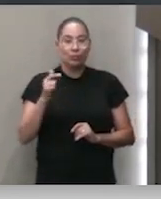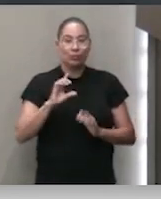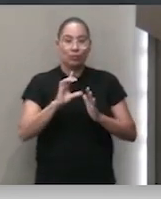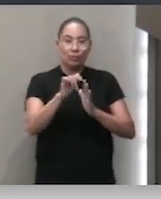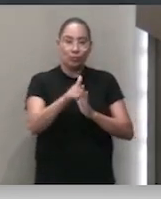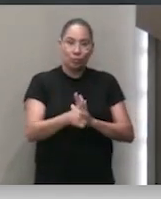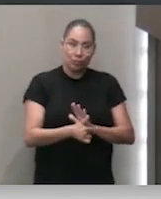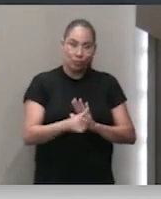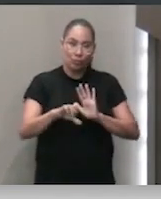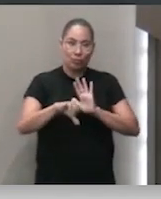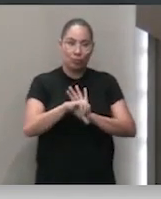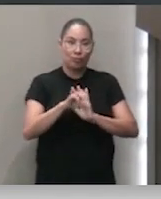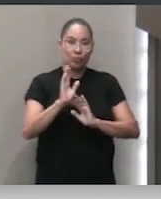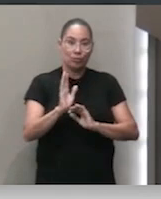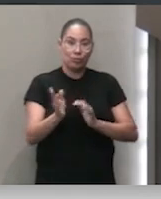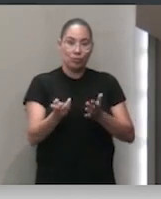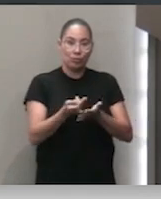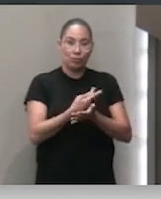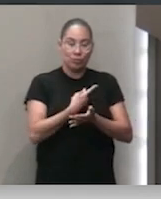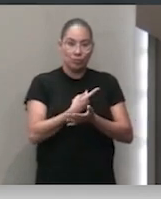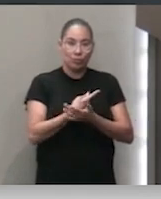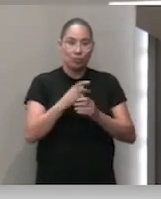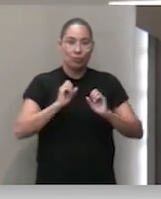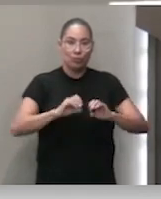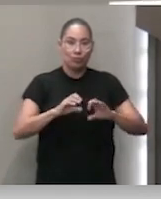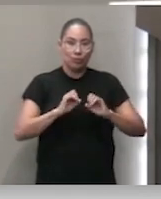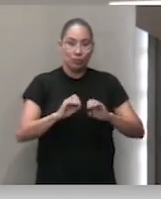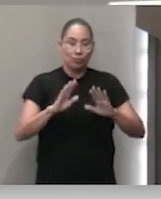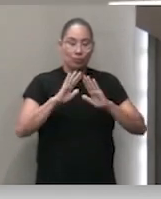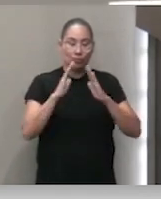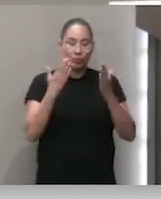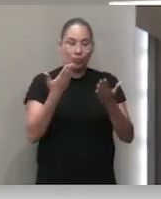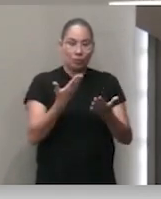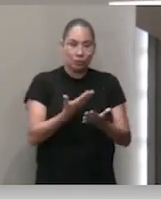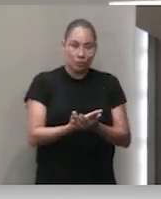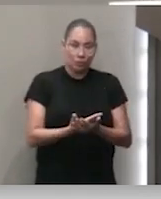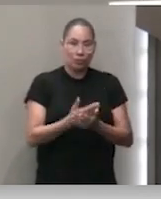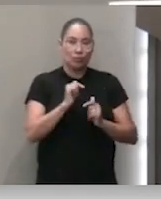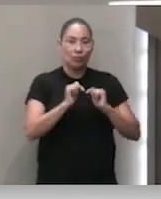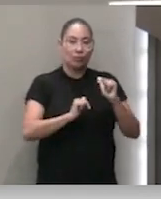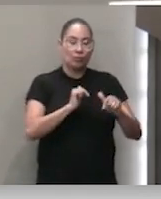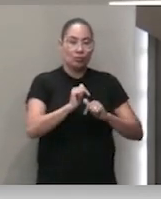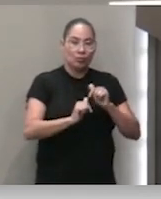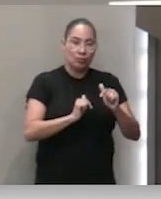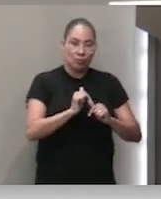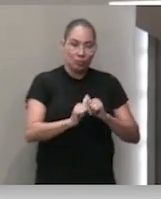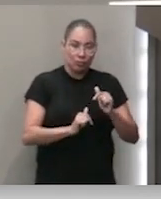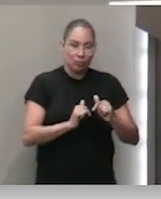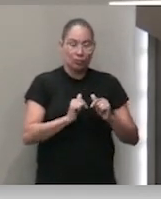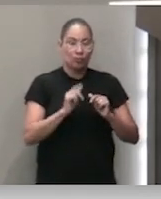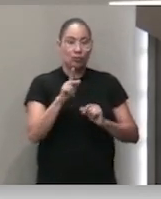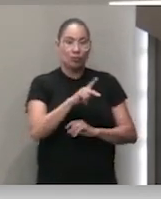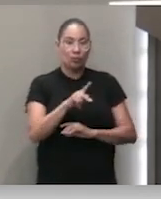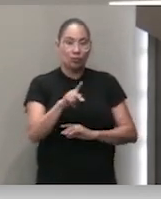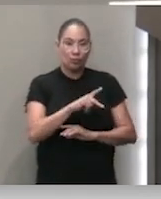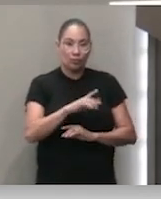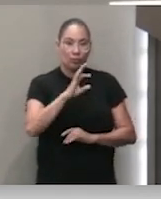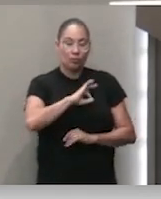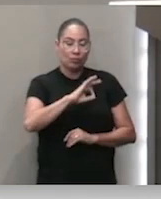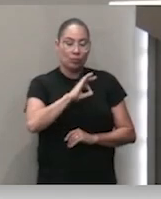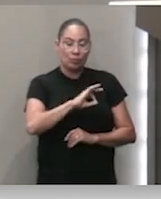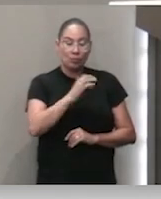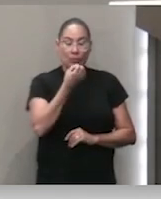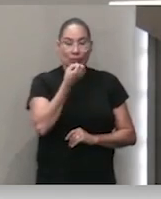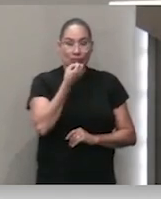depois que o crime já aconteceu, né? Educação, escolas, trabalhadores da educação bem